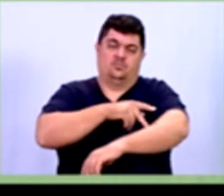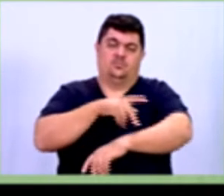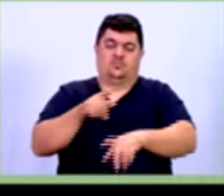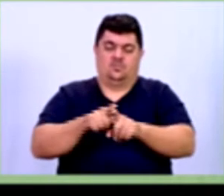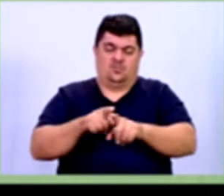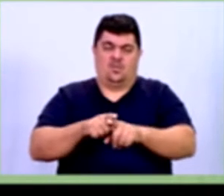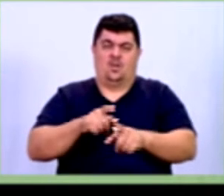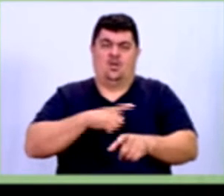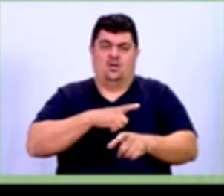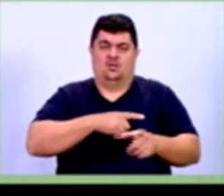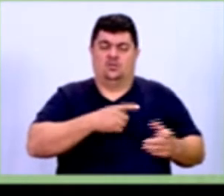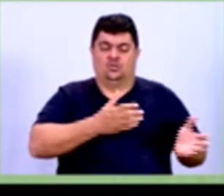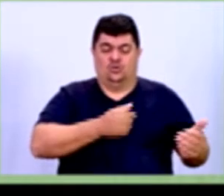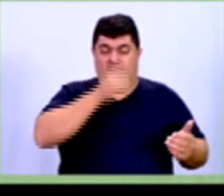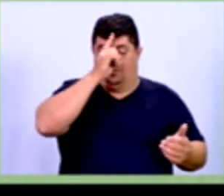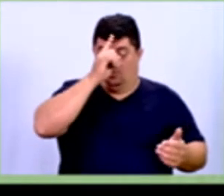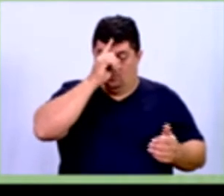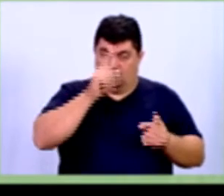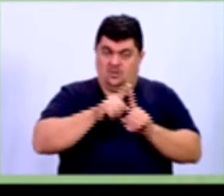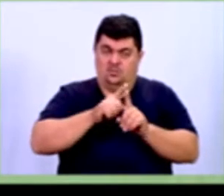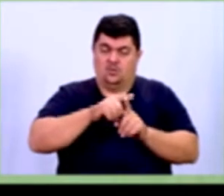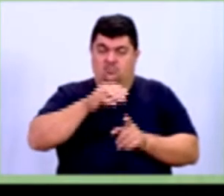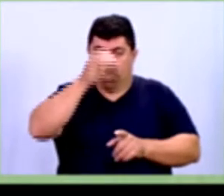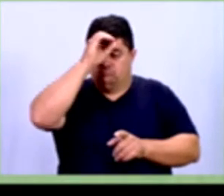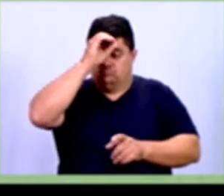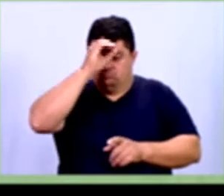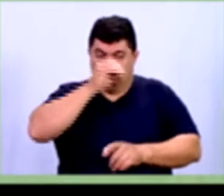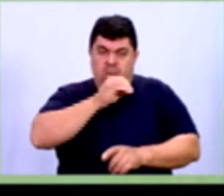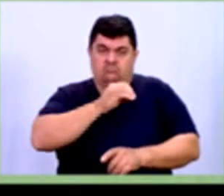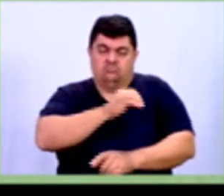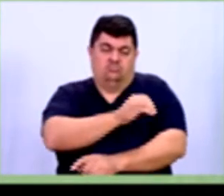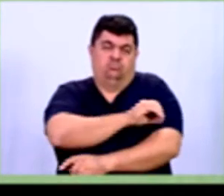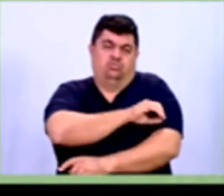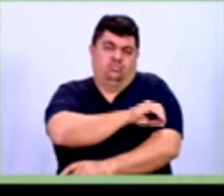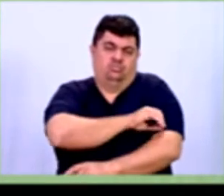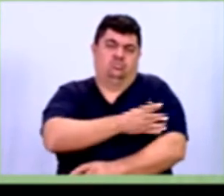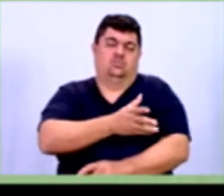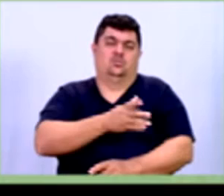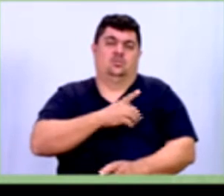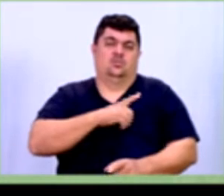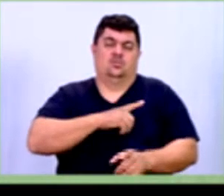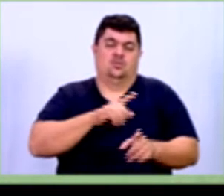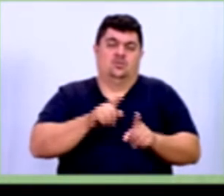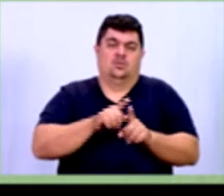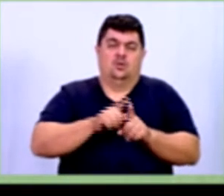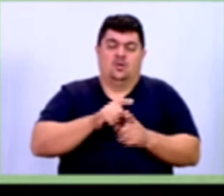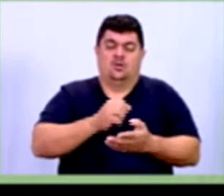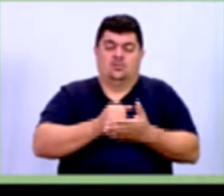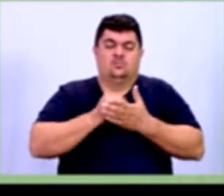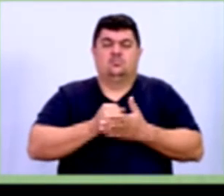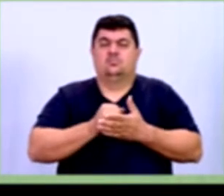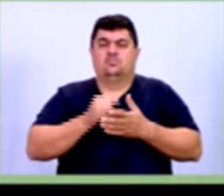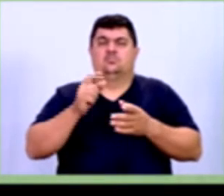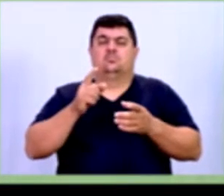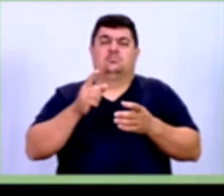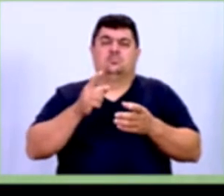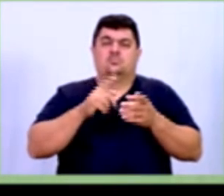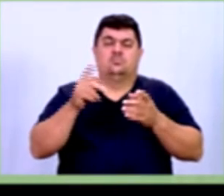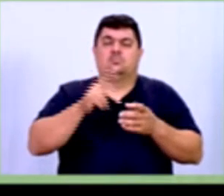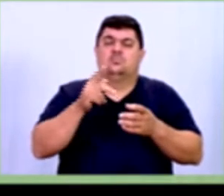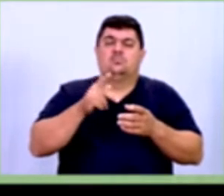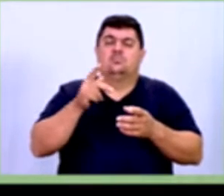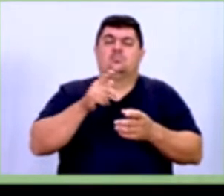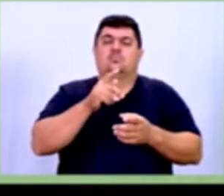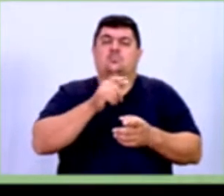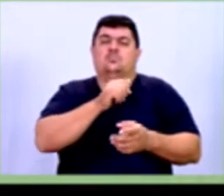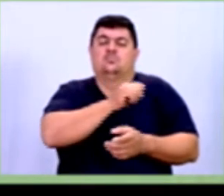na continuidade do ensino servem para ajudar os professores e alunos na aprendizagem. O que significa o jogo? O